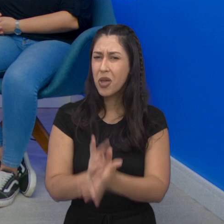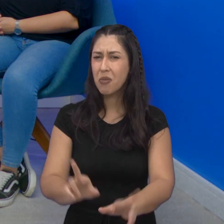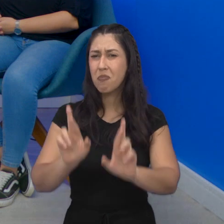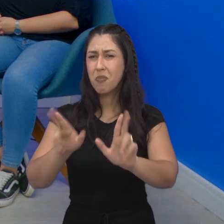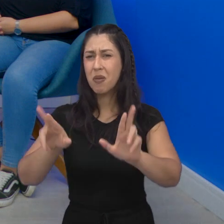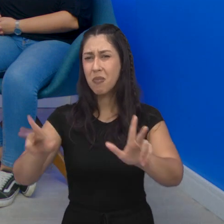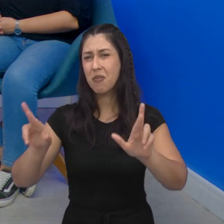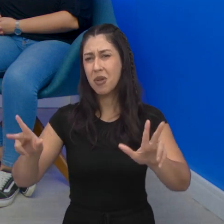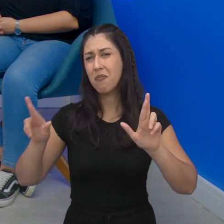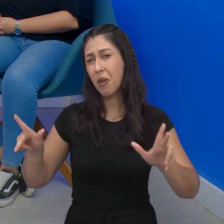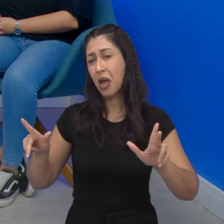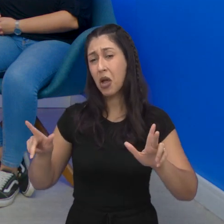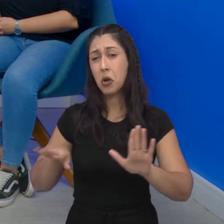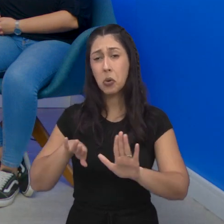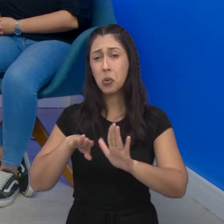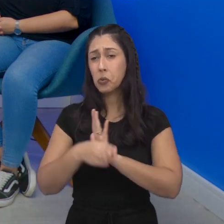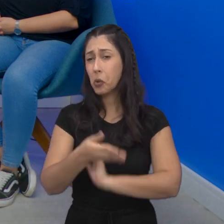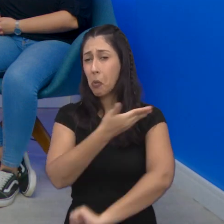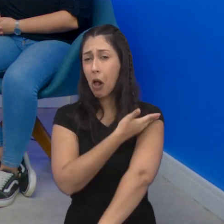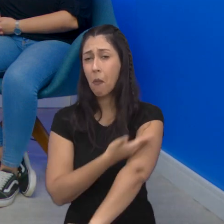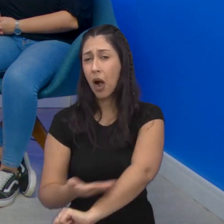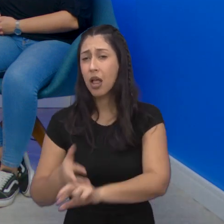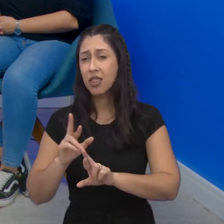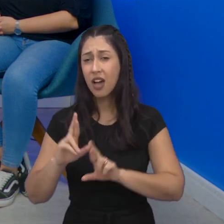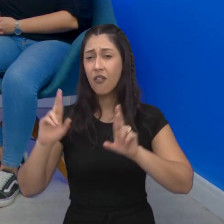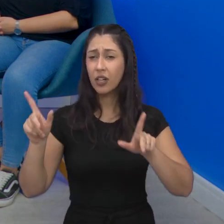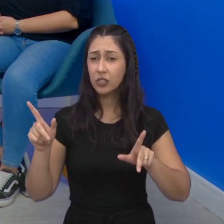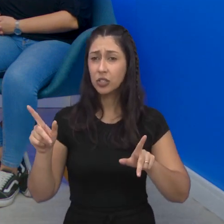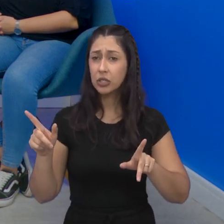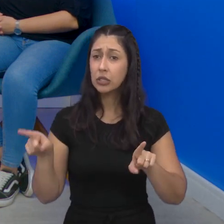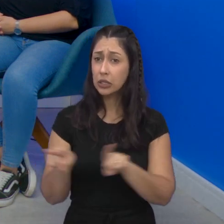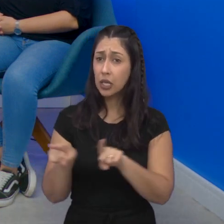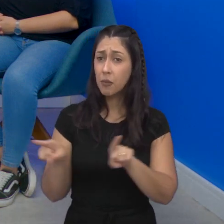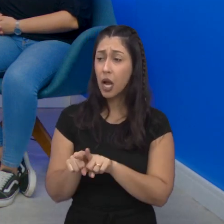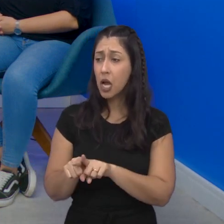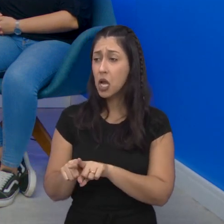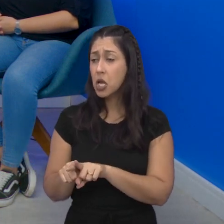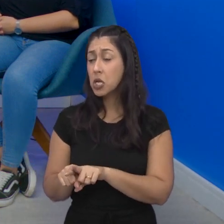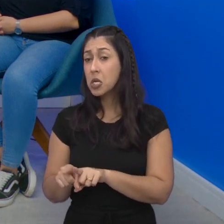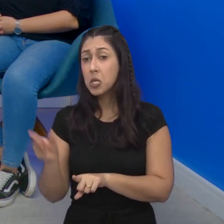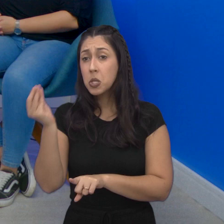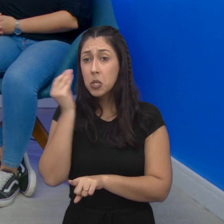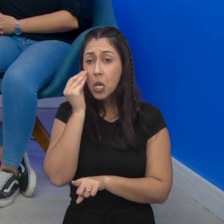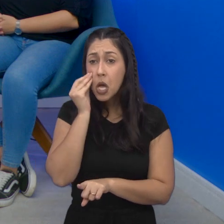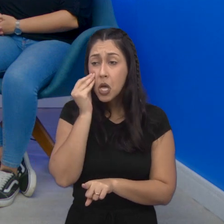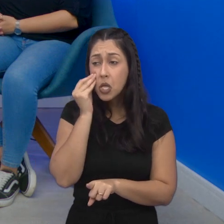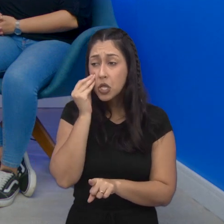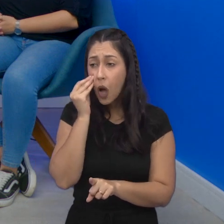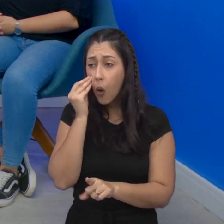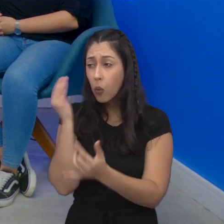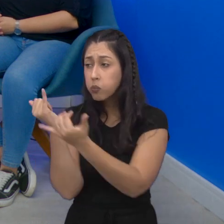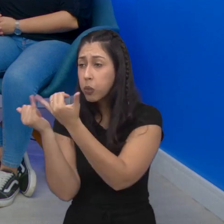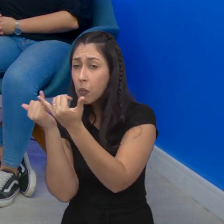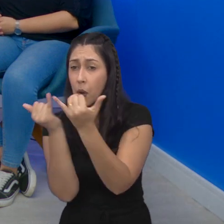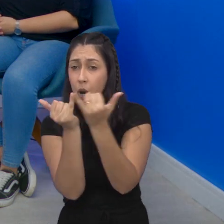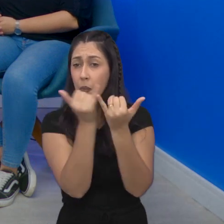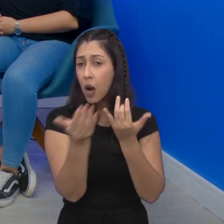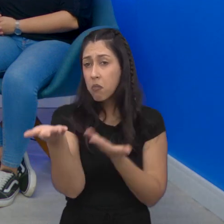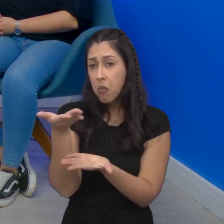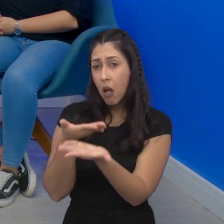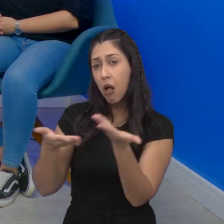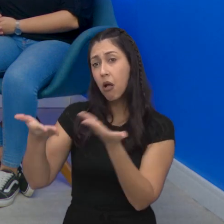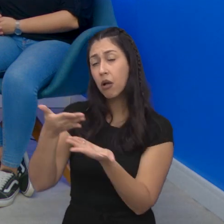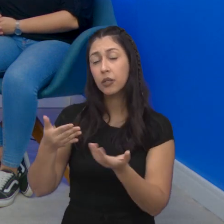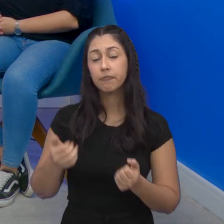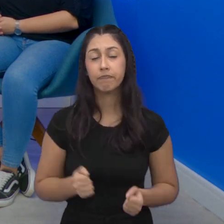das diferenças de costumes, procuram esse meio termo, essa igualdade, onde todos possam